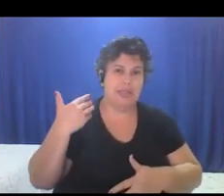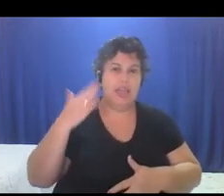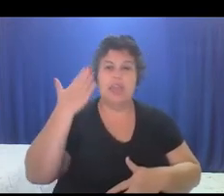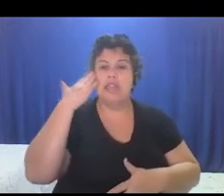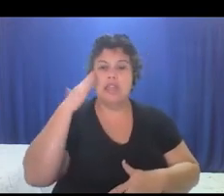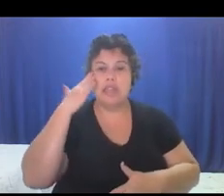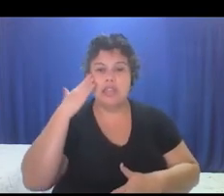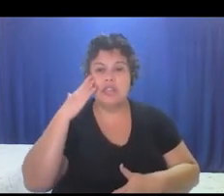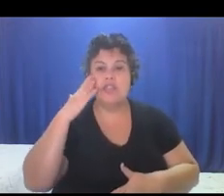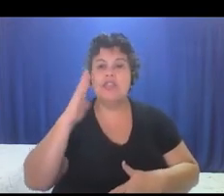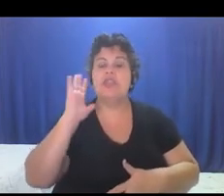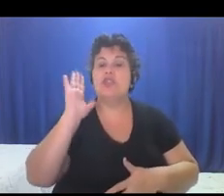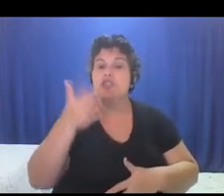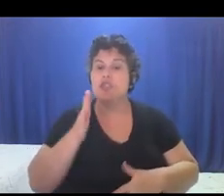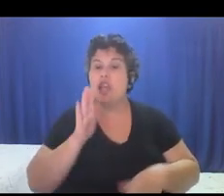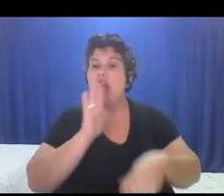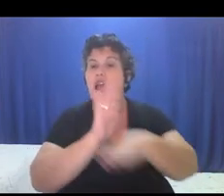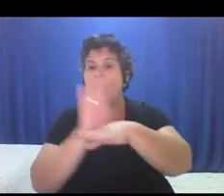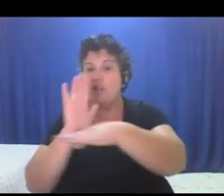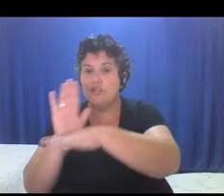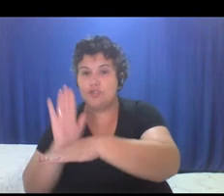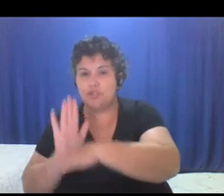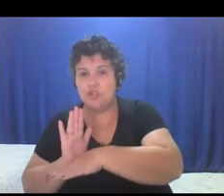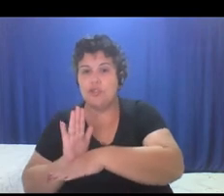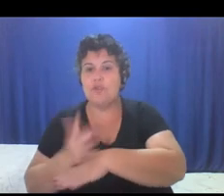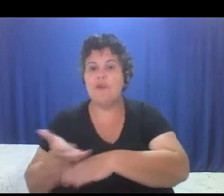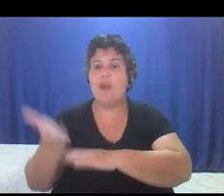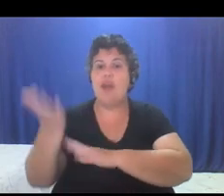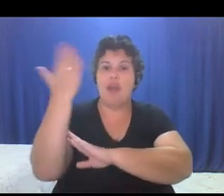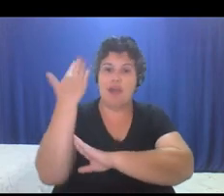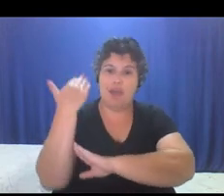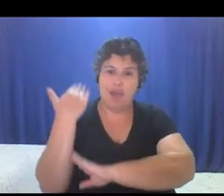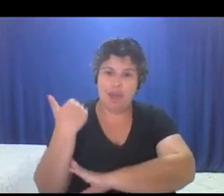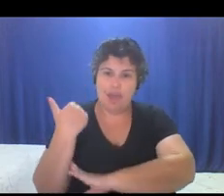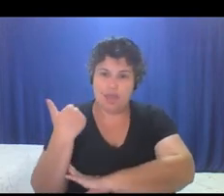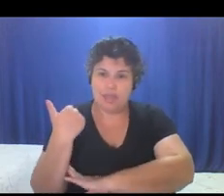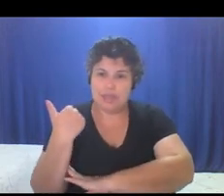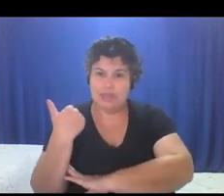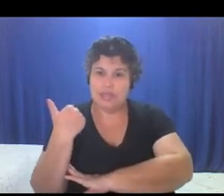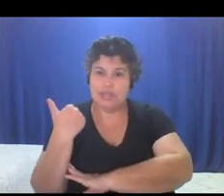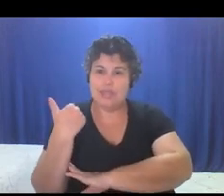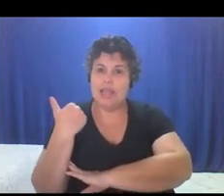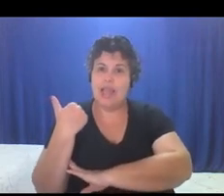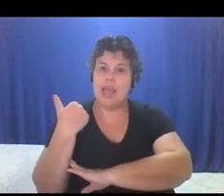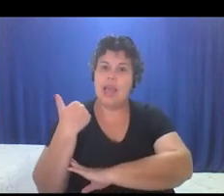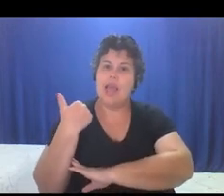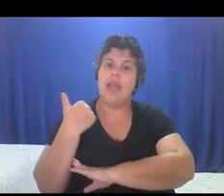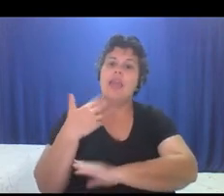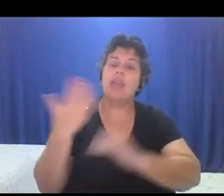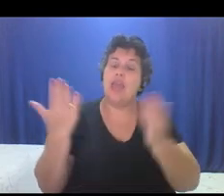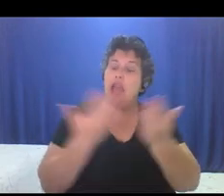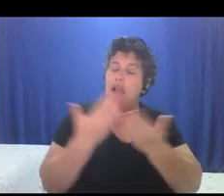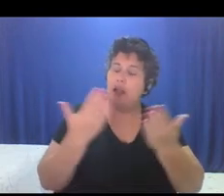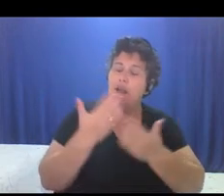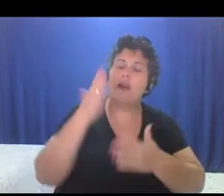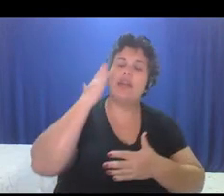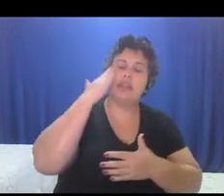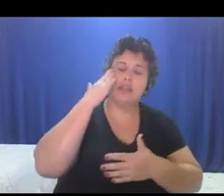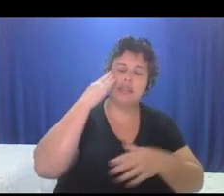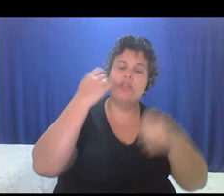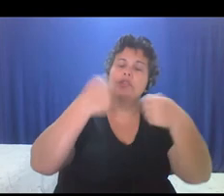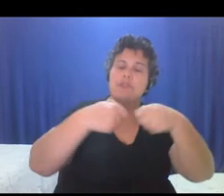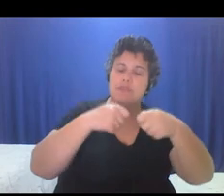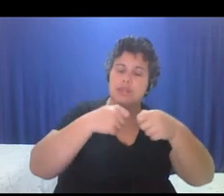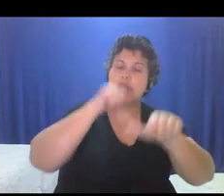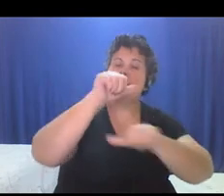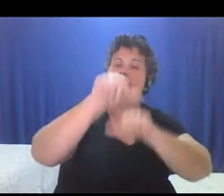existia contribuiu de alguma maneira para chegar até aqui. E agora, a partir disso, a gente entende com as novas variáveis que aquilo tem que ser transformado,